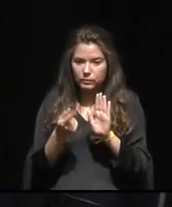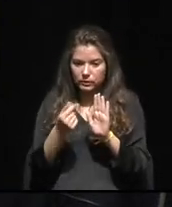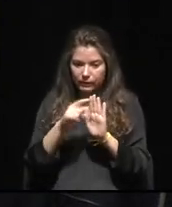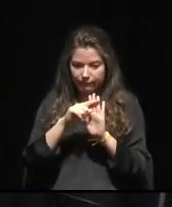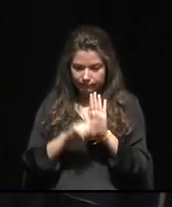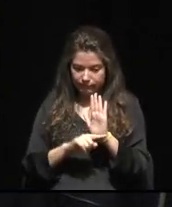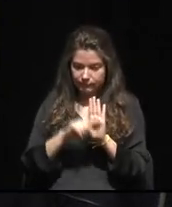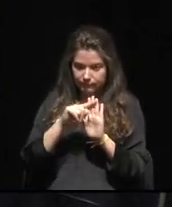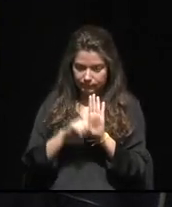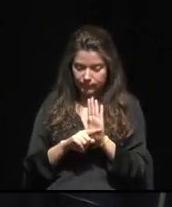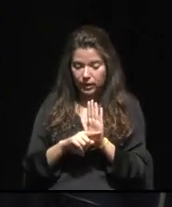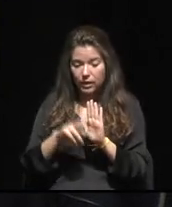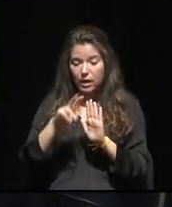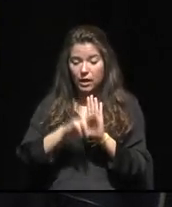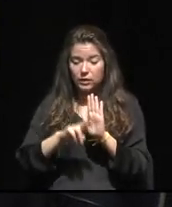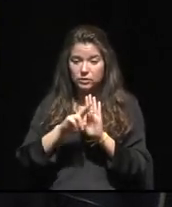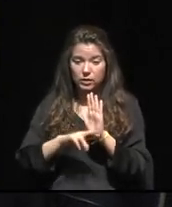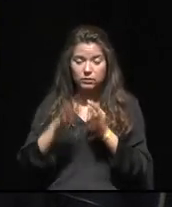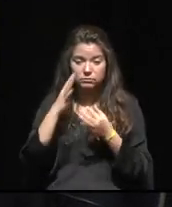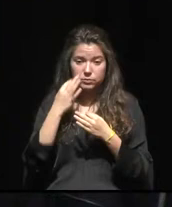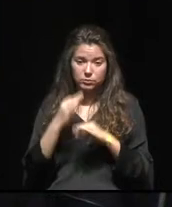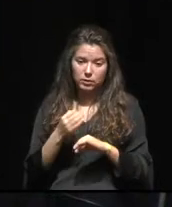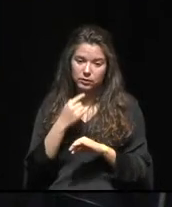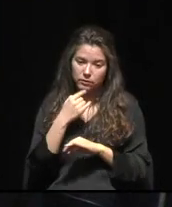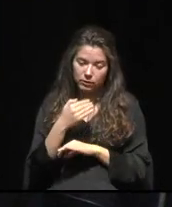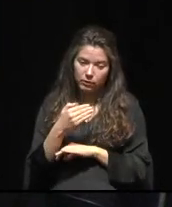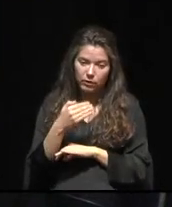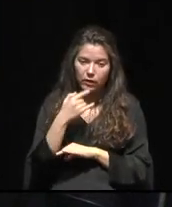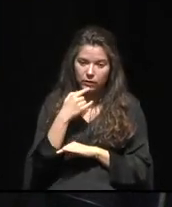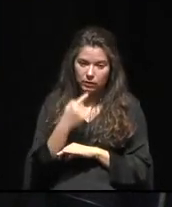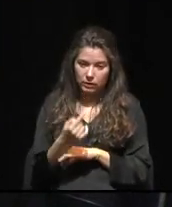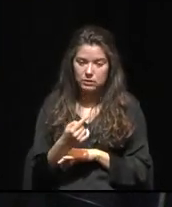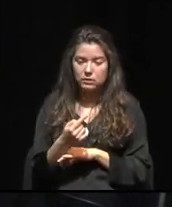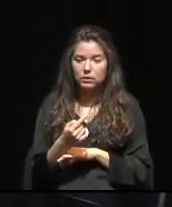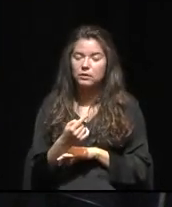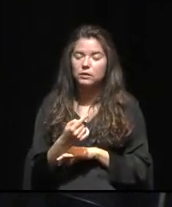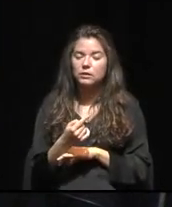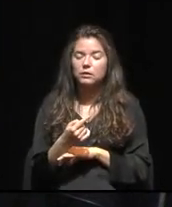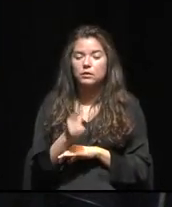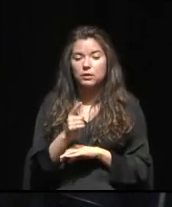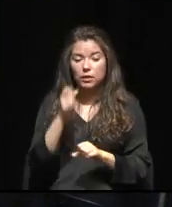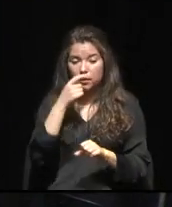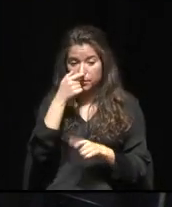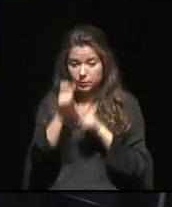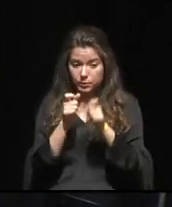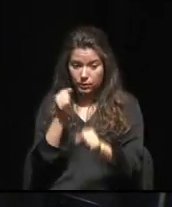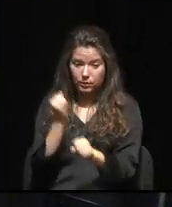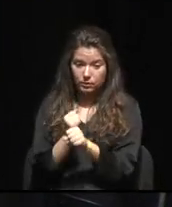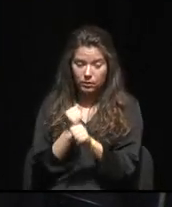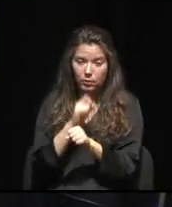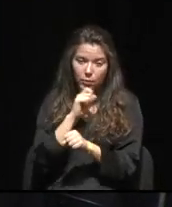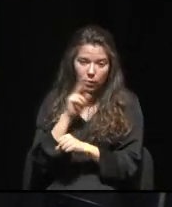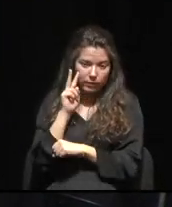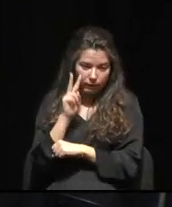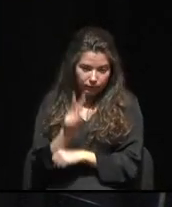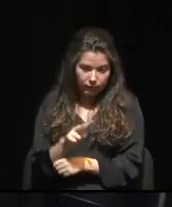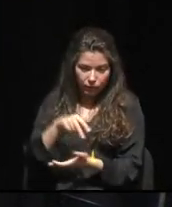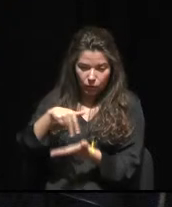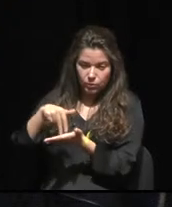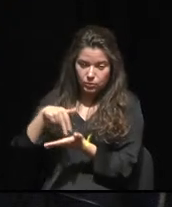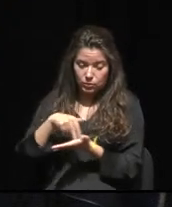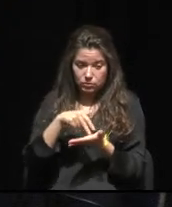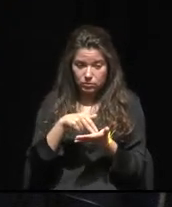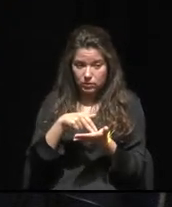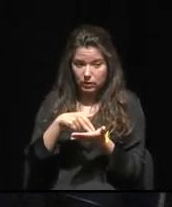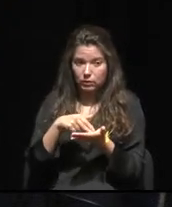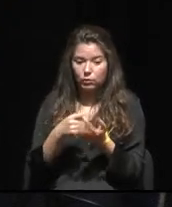remuneratório as regras normais de alteração do posicionamento remuneratório referem que o trabalhador poderá ver alterado o seu posicionamento